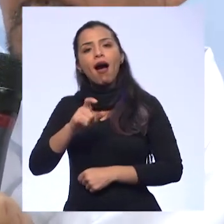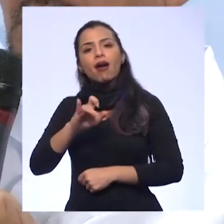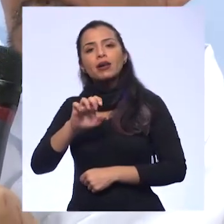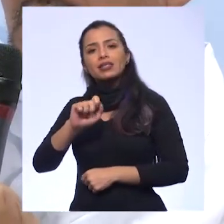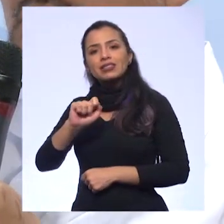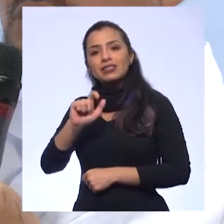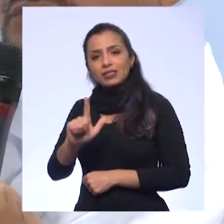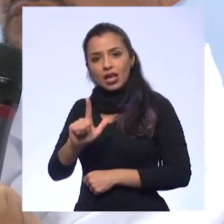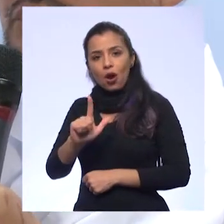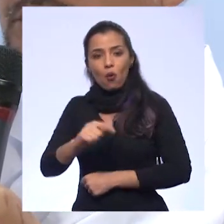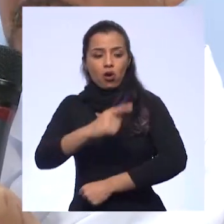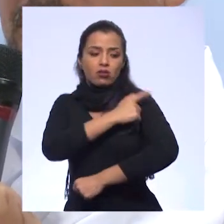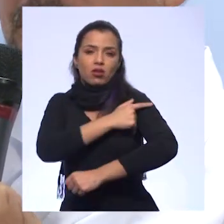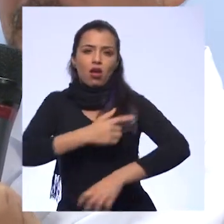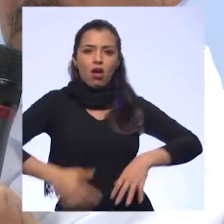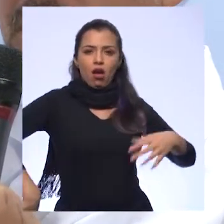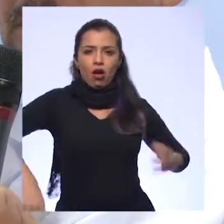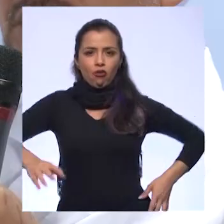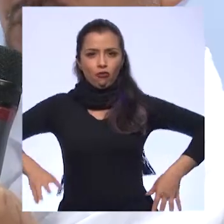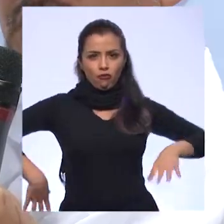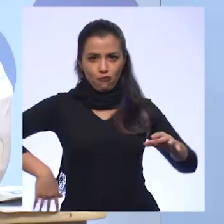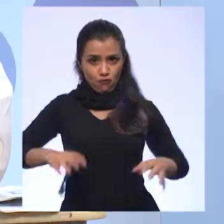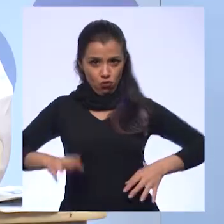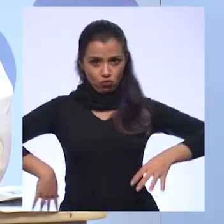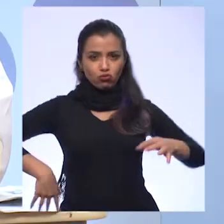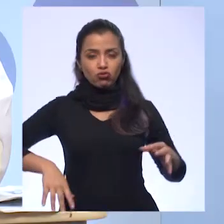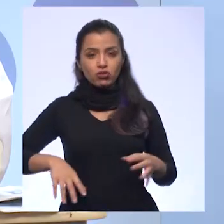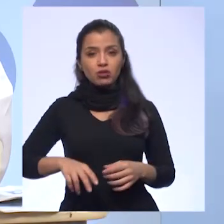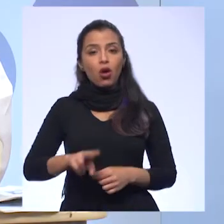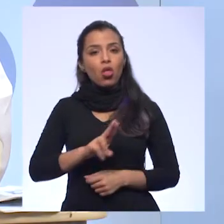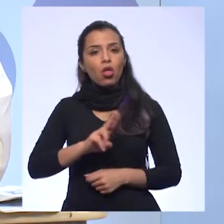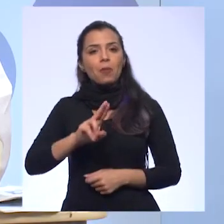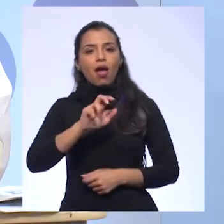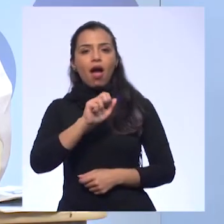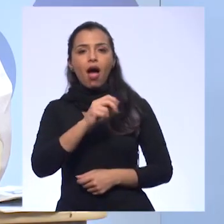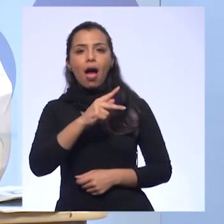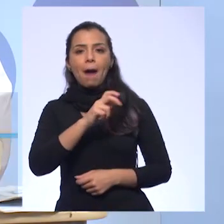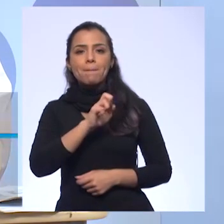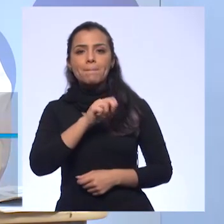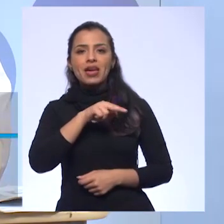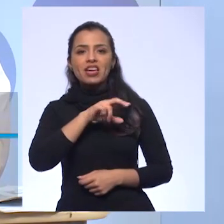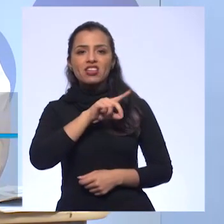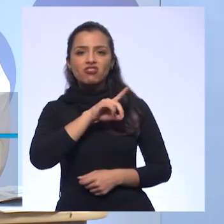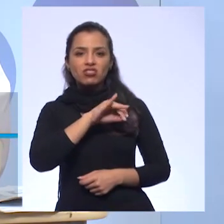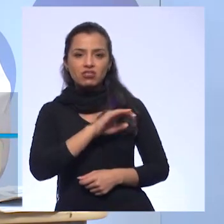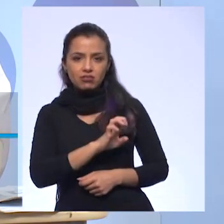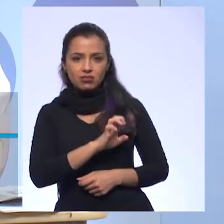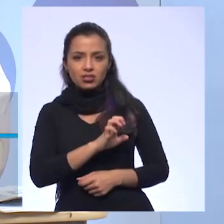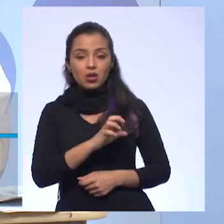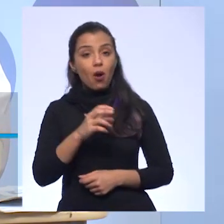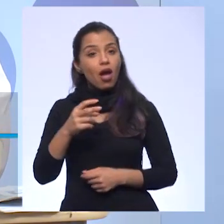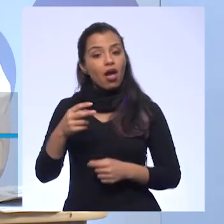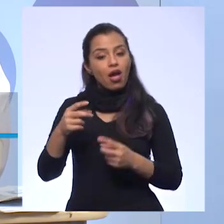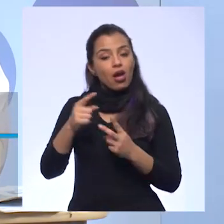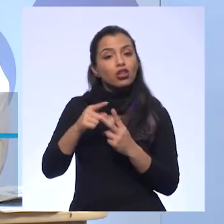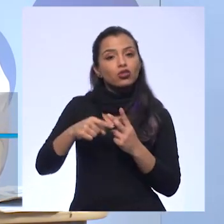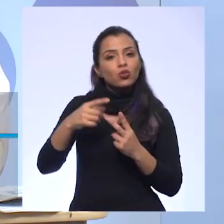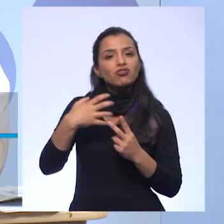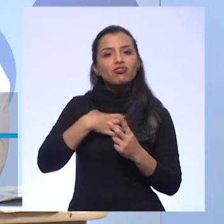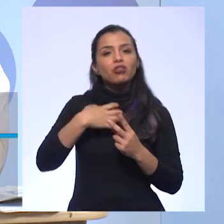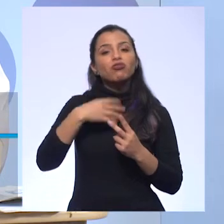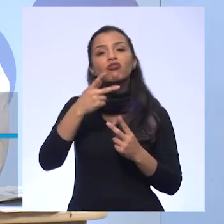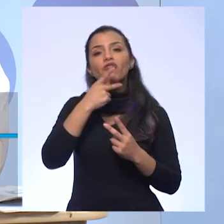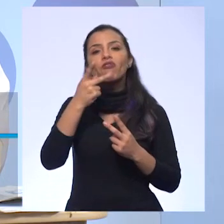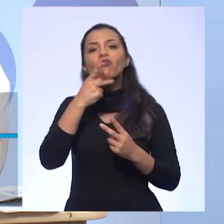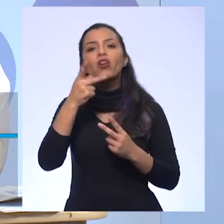partes. O outro nome para pendurado é apêndice. Então, o outro esqueleto, que são nossos membros, a gente chama